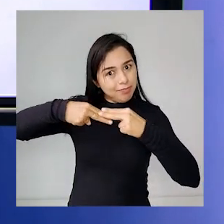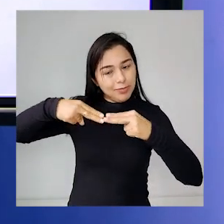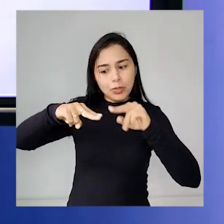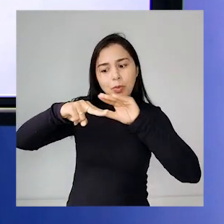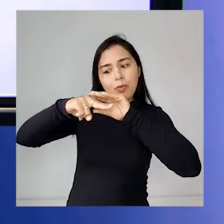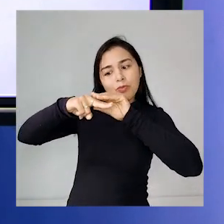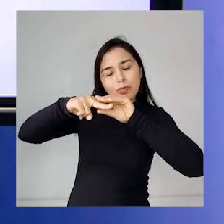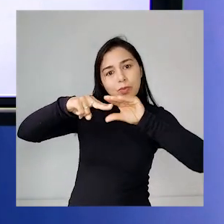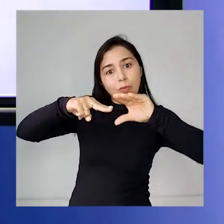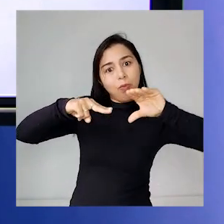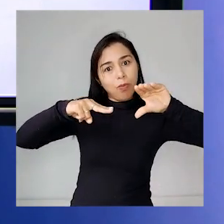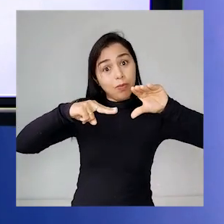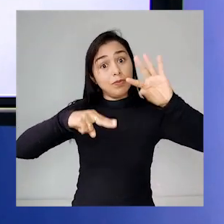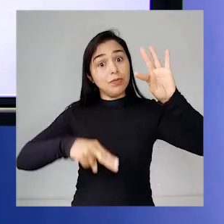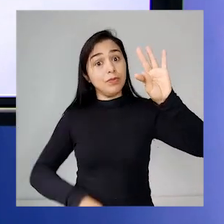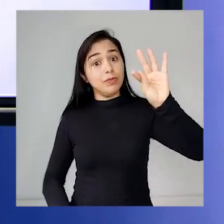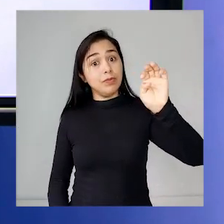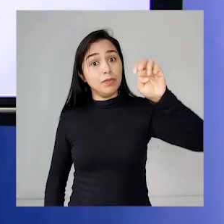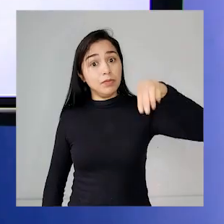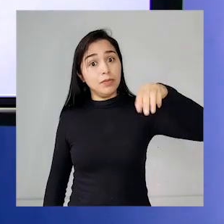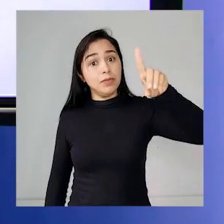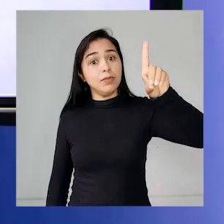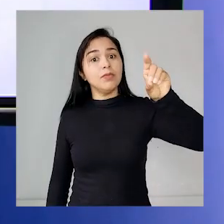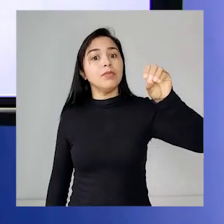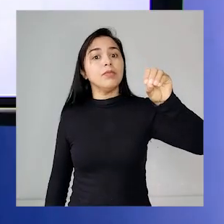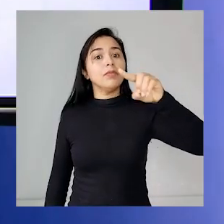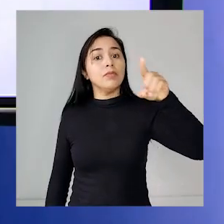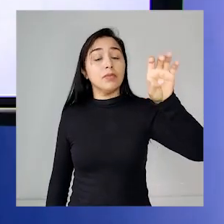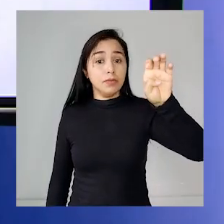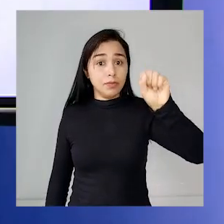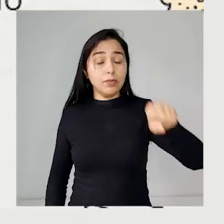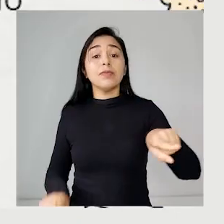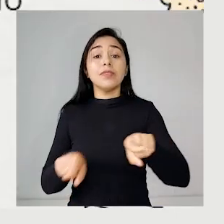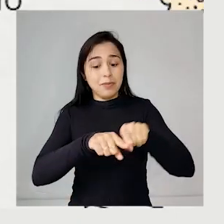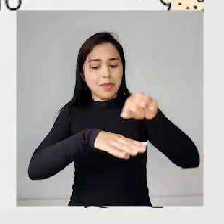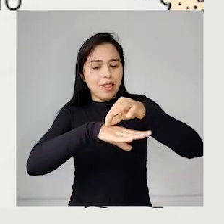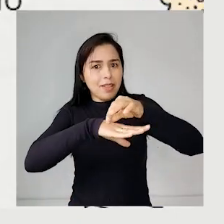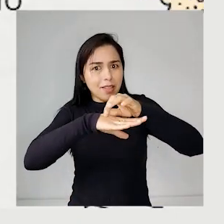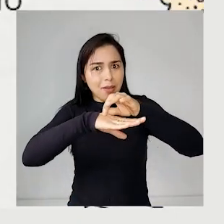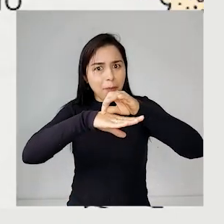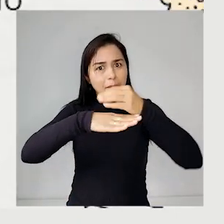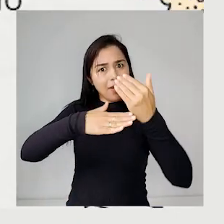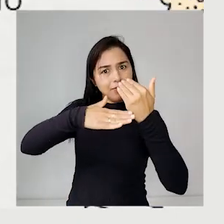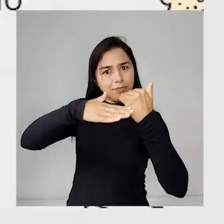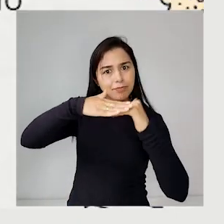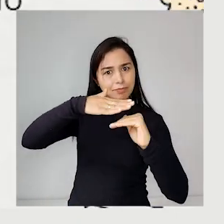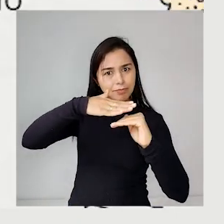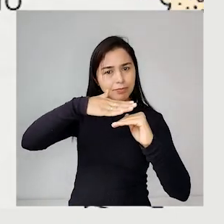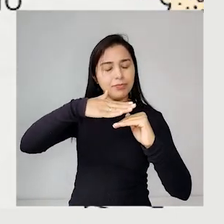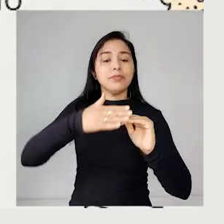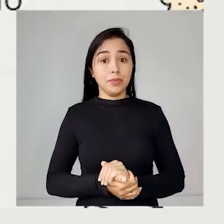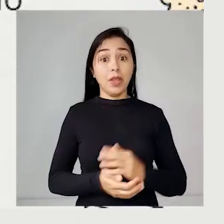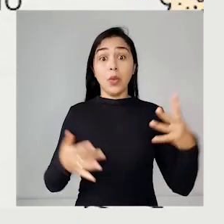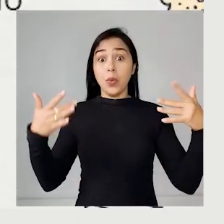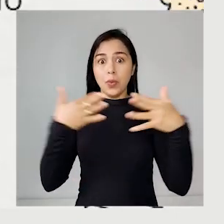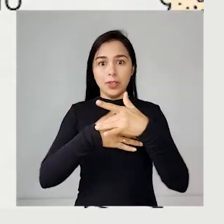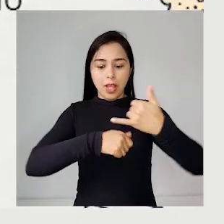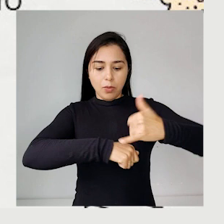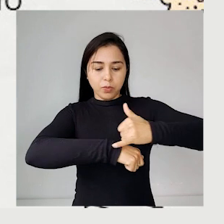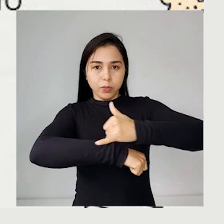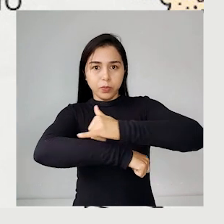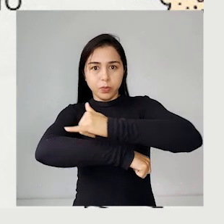nos tendões e na parte mais interna da pele. O tecido adiposo é responsável